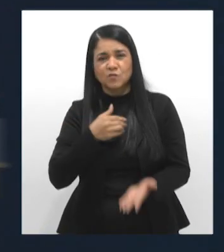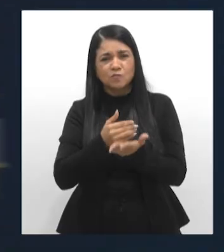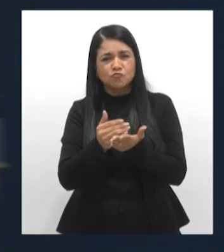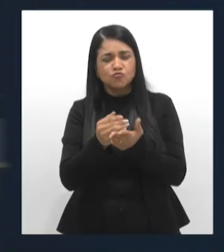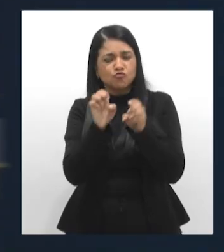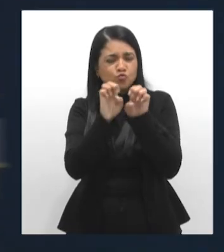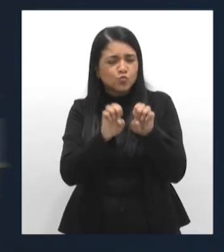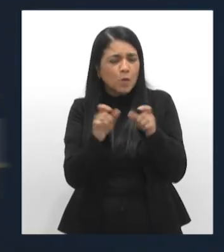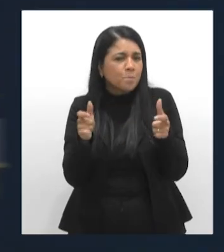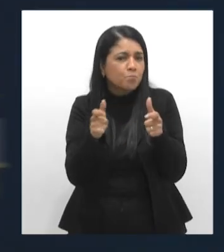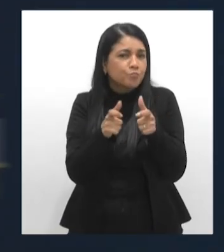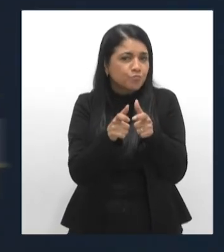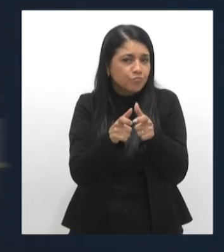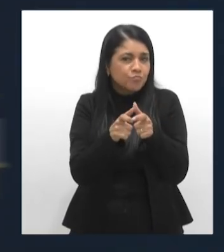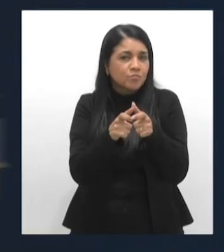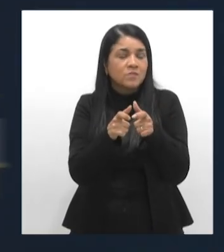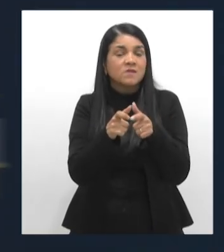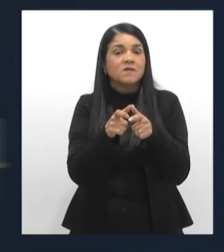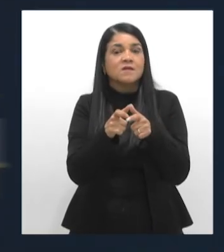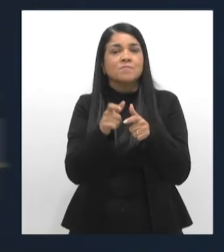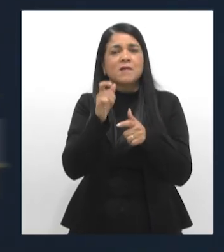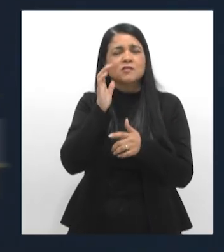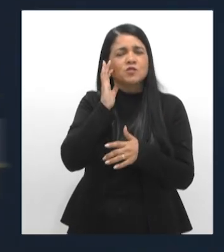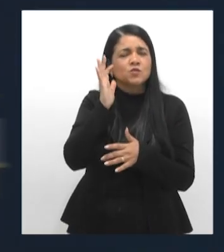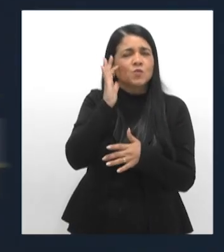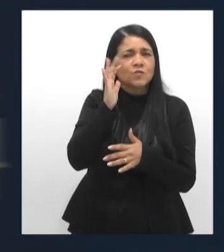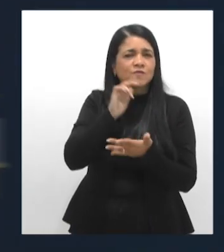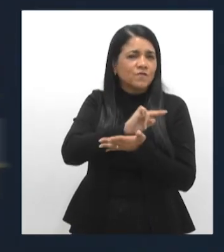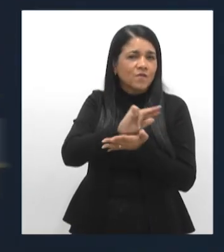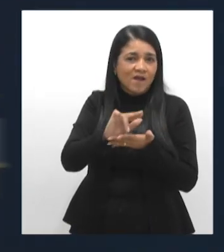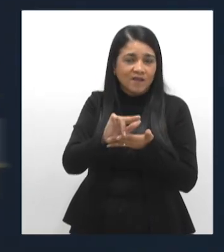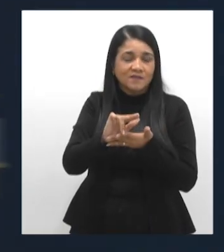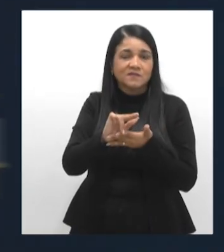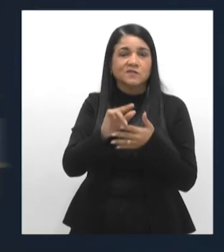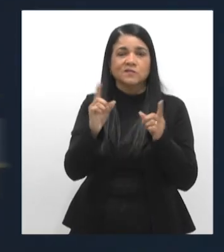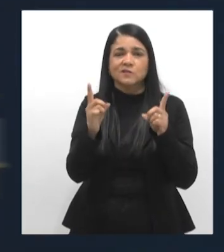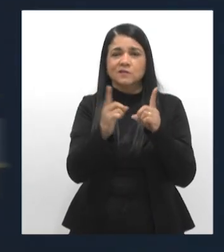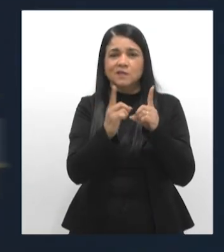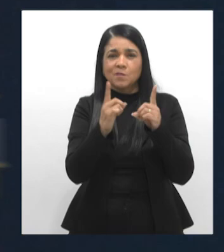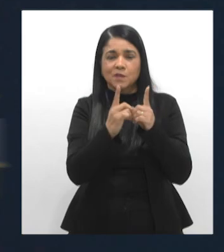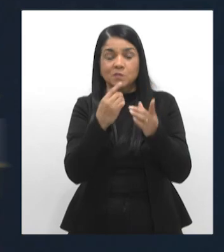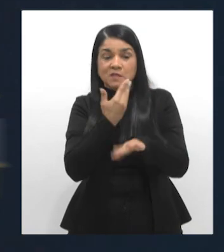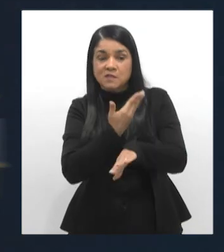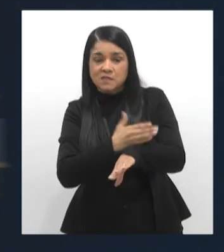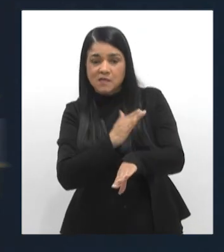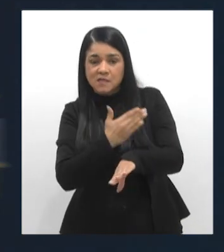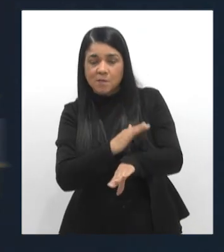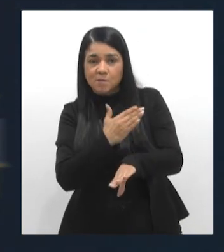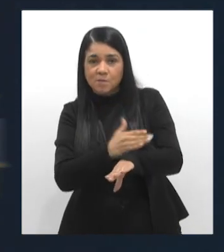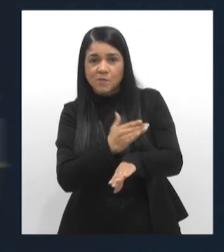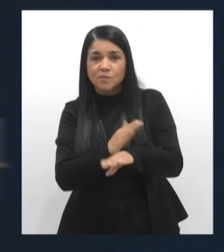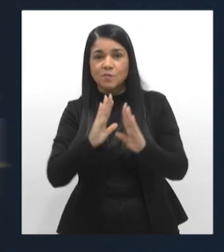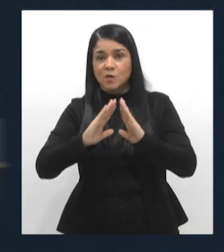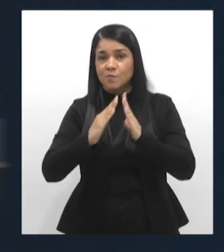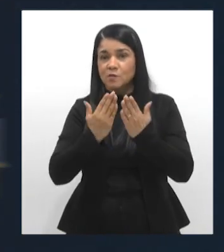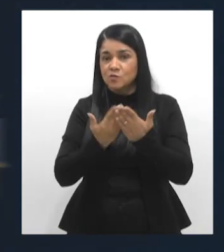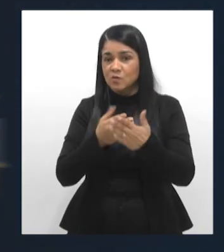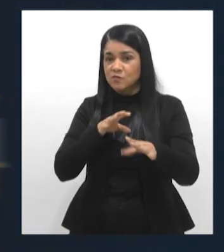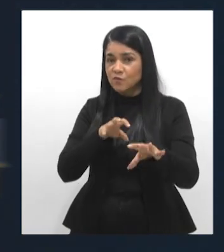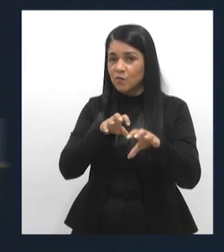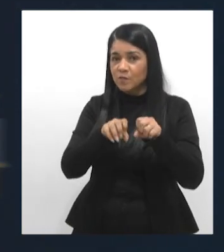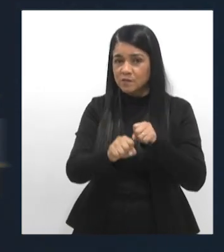minúscula, mas com muitos sonhos. A transição de um departamento de treinamento para uma escola de